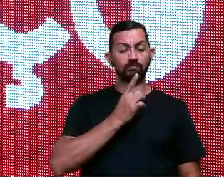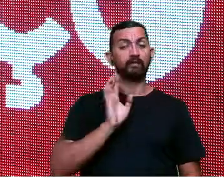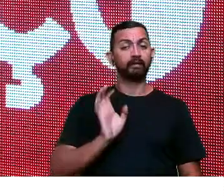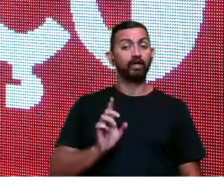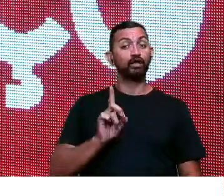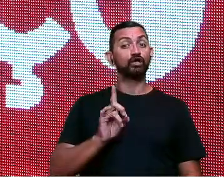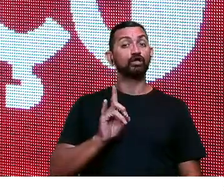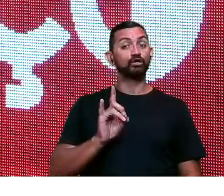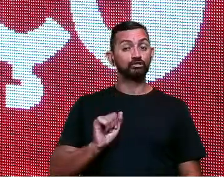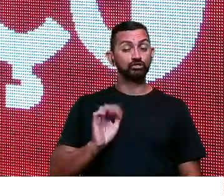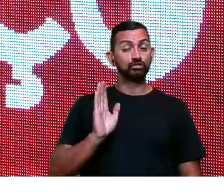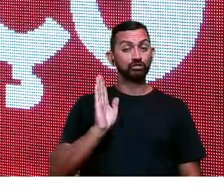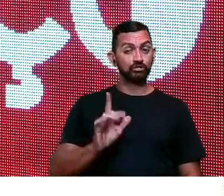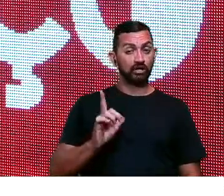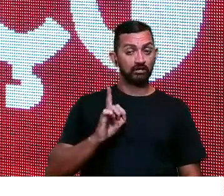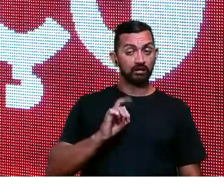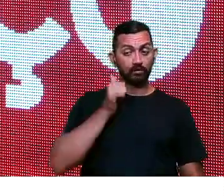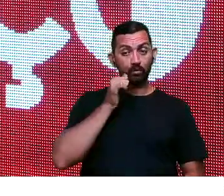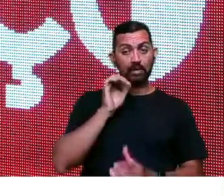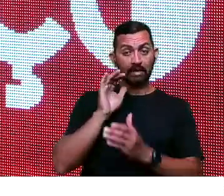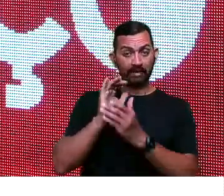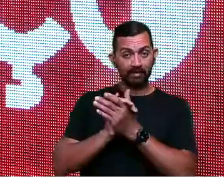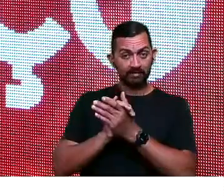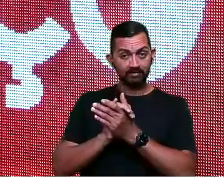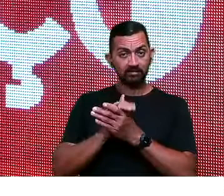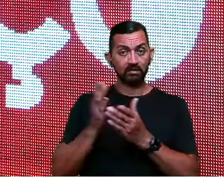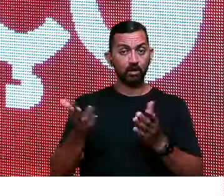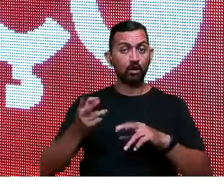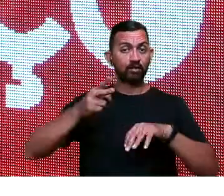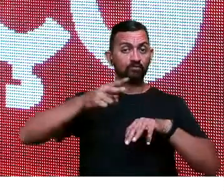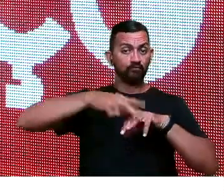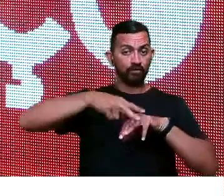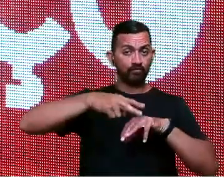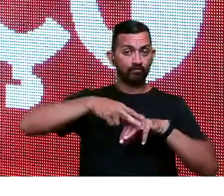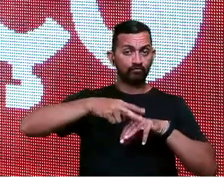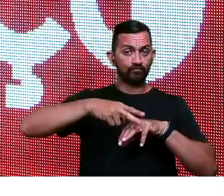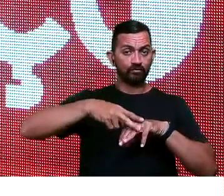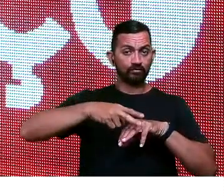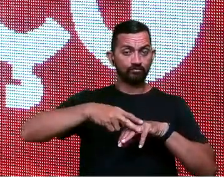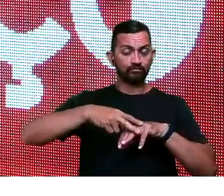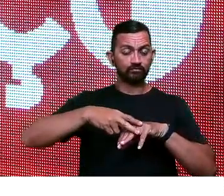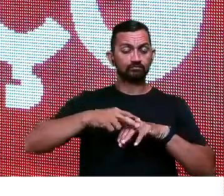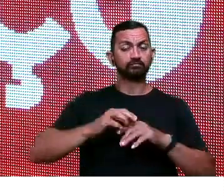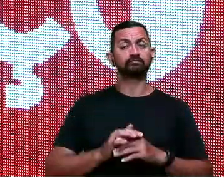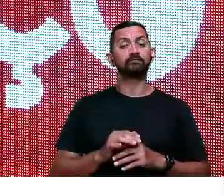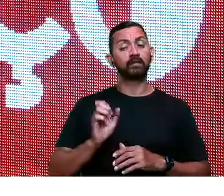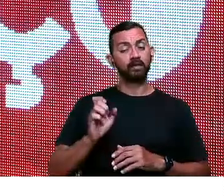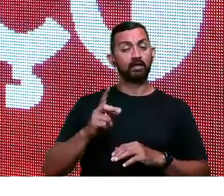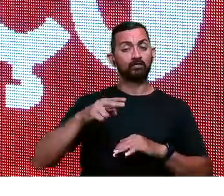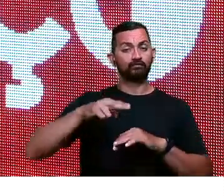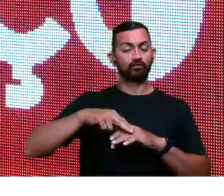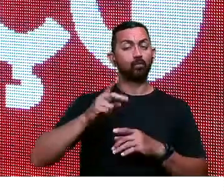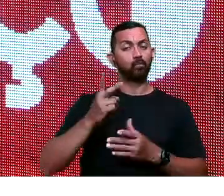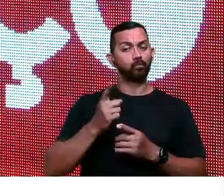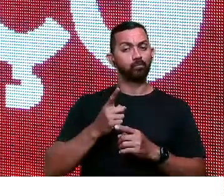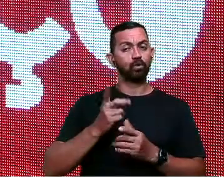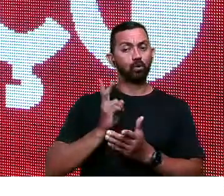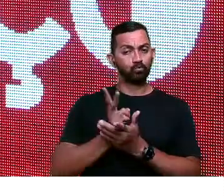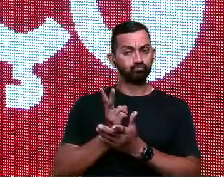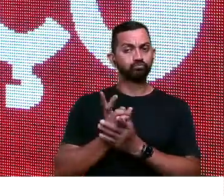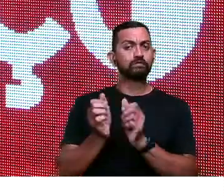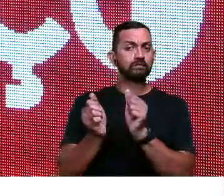bem num dia em que, segundo a esposa do Vanderlei, que agora é viúva dele, né, não era ex-esposa, era esposa porque